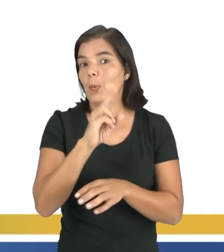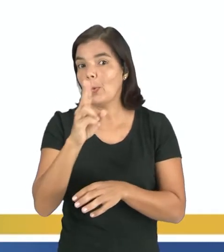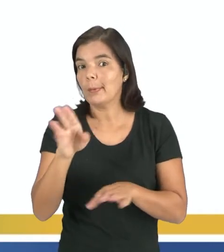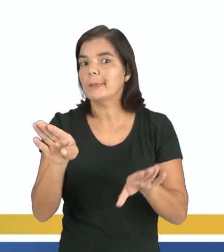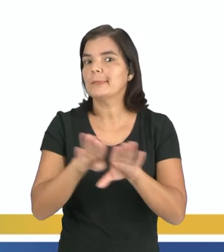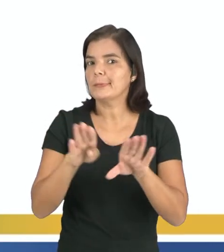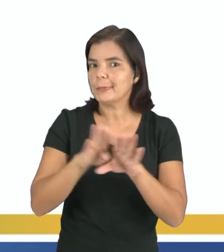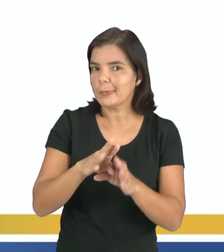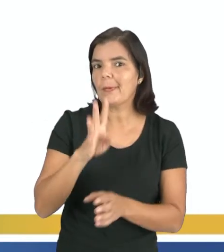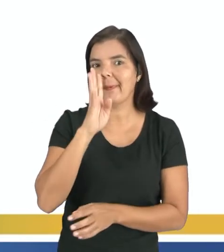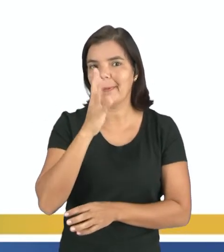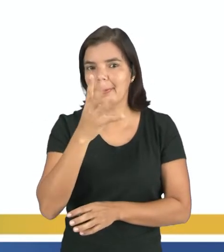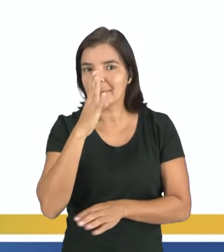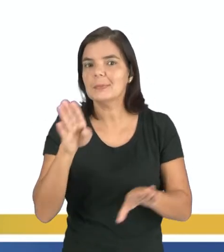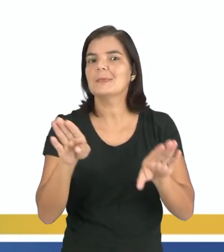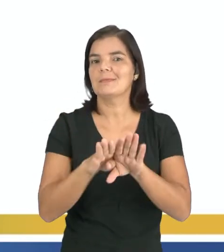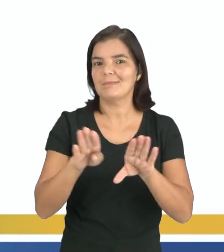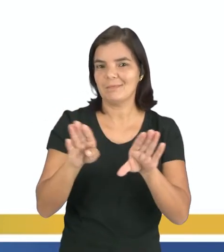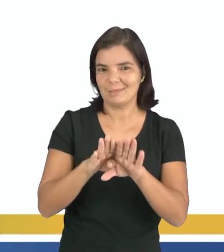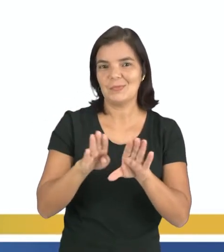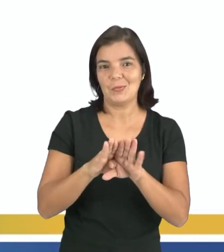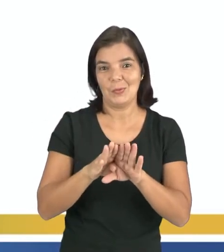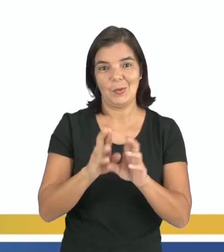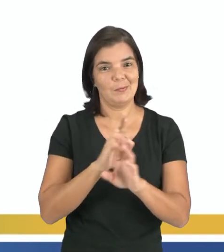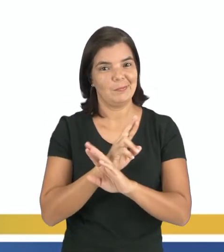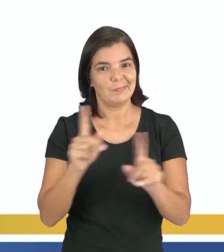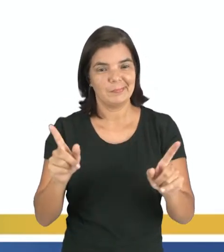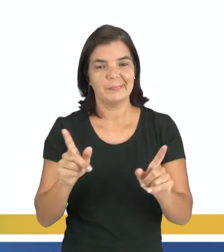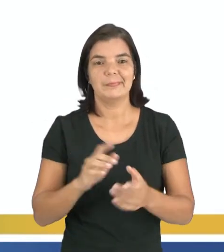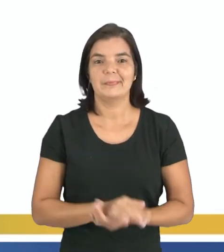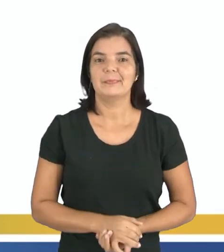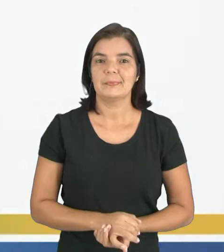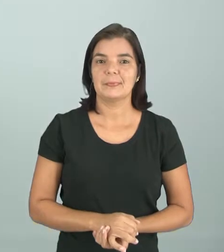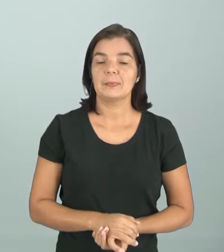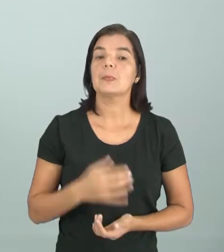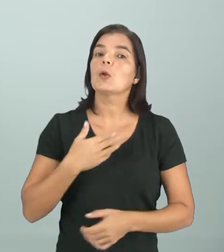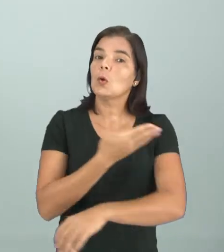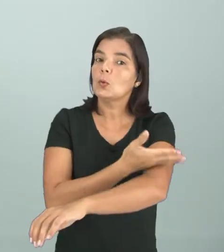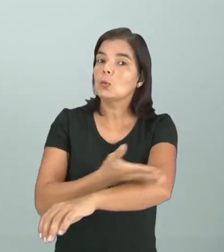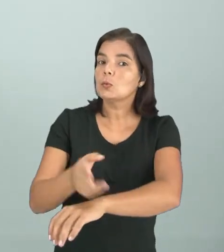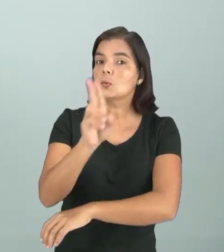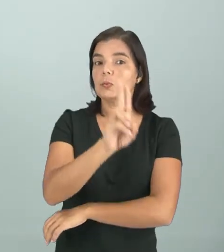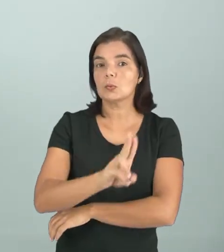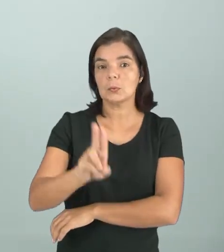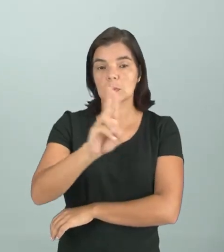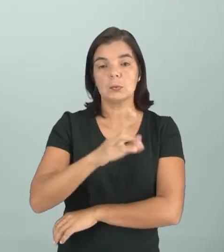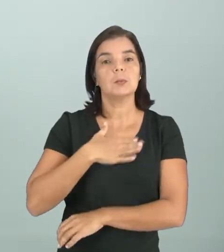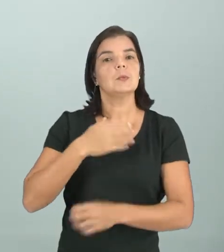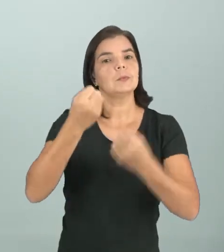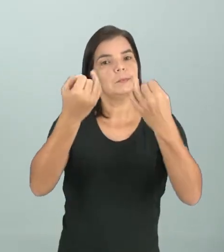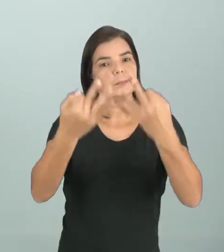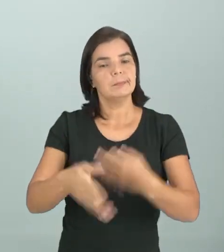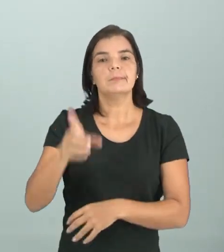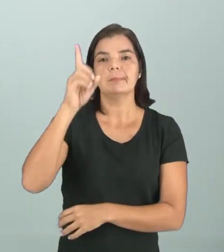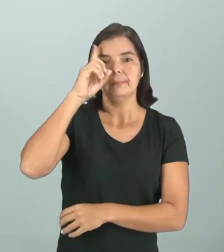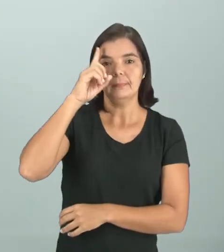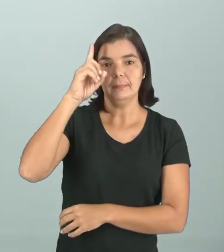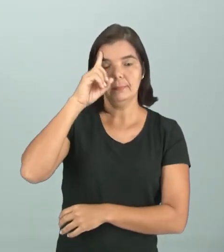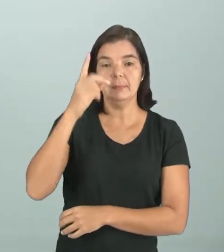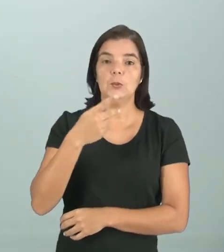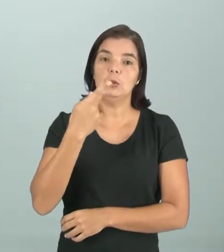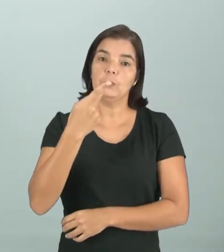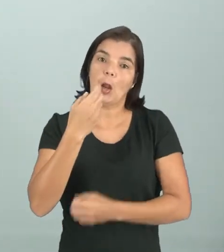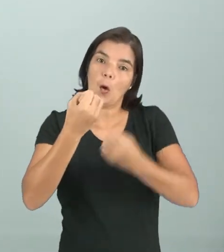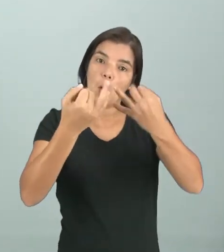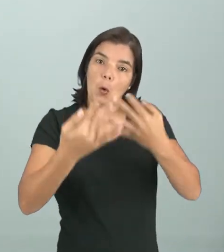de forma irônica, também fazem o contrário. Costumamos usar muito, como eu expliquei para vocês no dia a dia, dizer uma